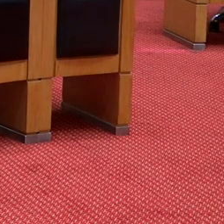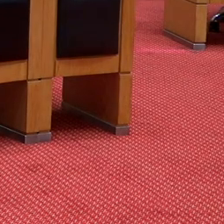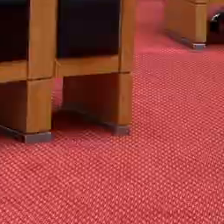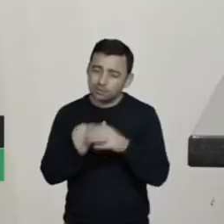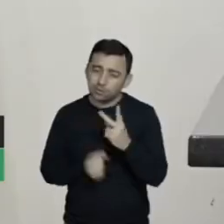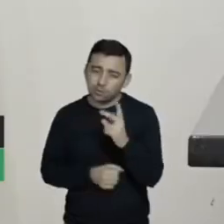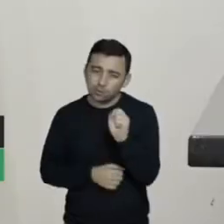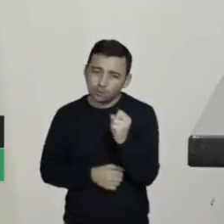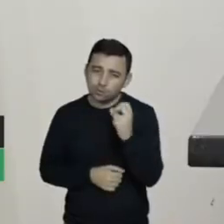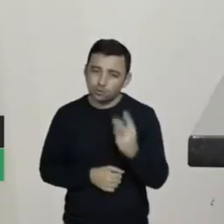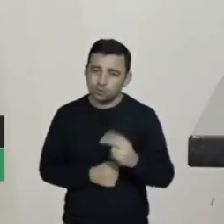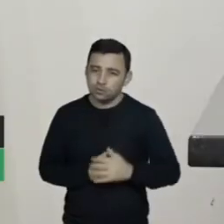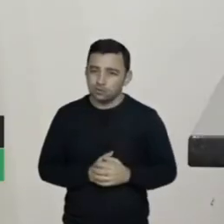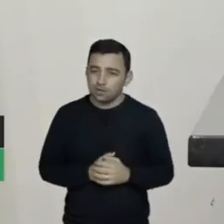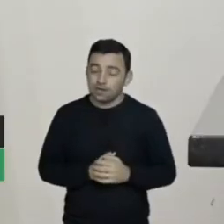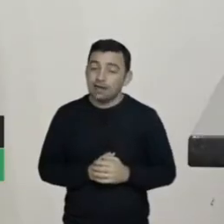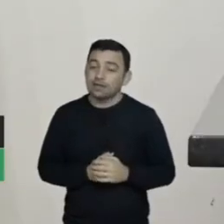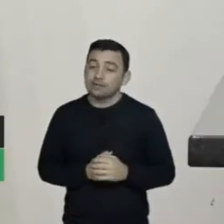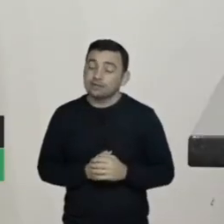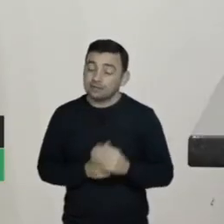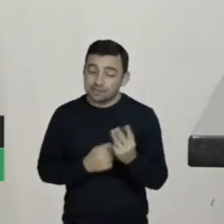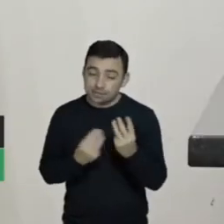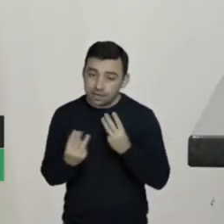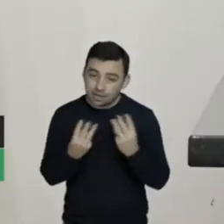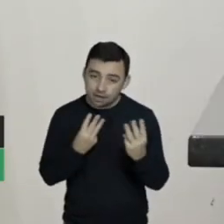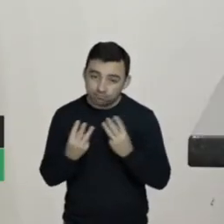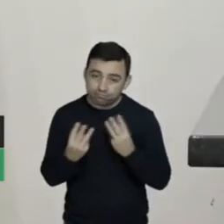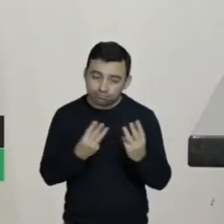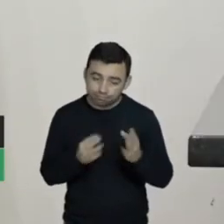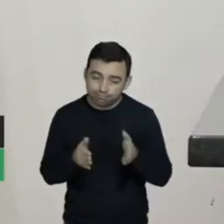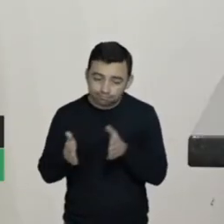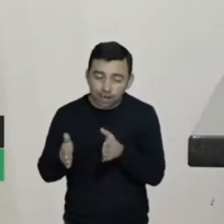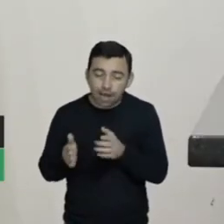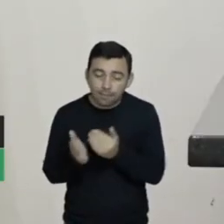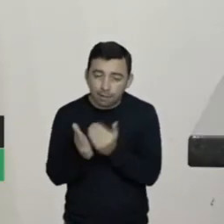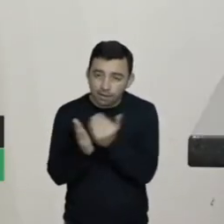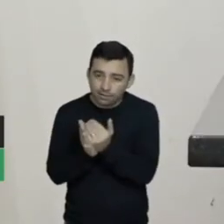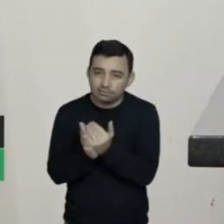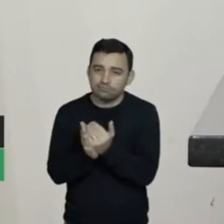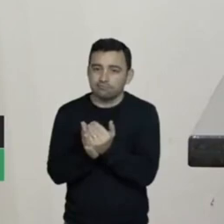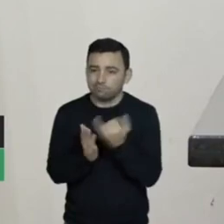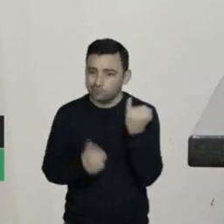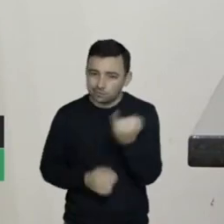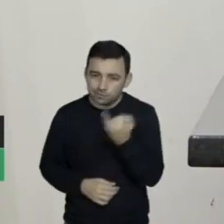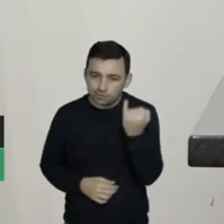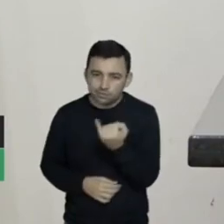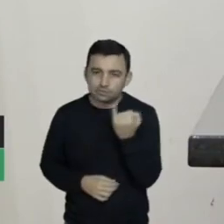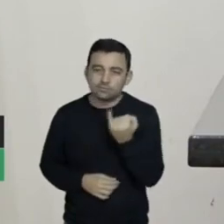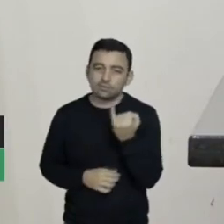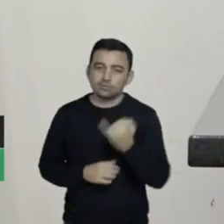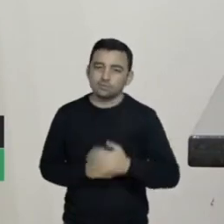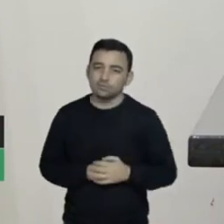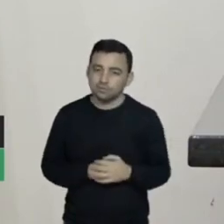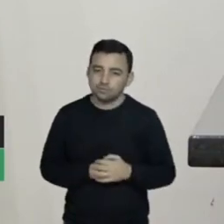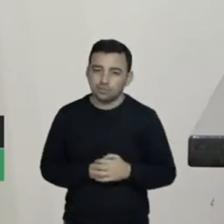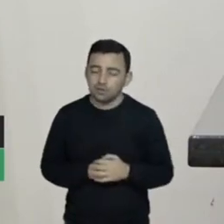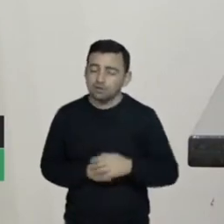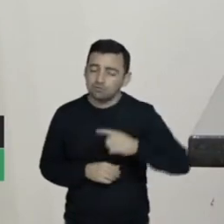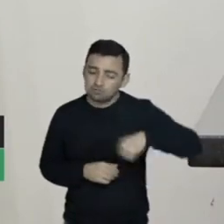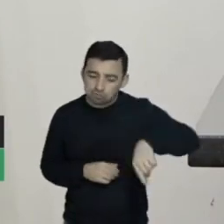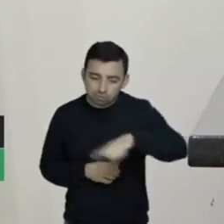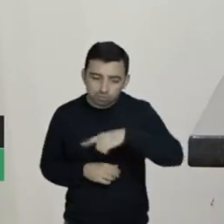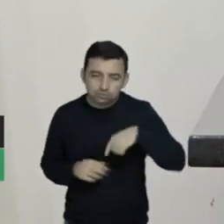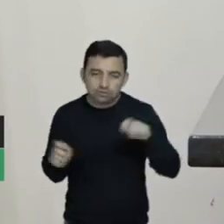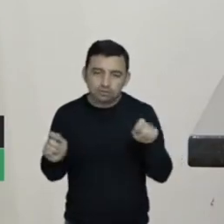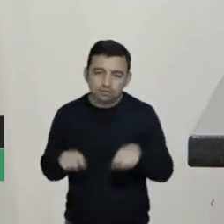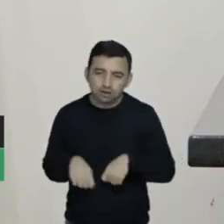o estado as terceiras faixas são extremamente importantes e urgentes para que a gente consiga trazer um